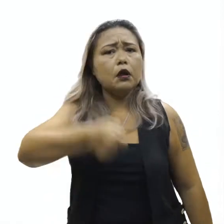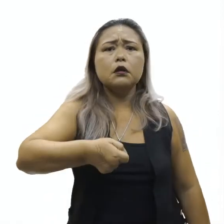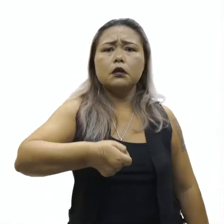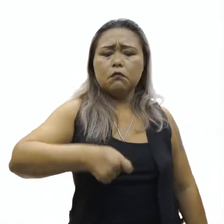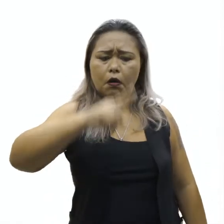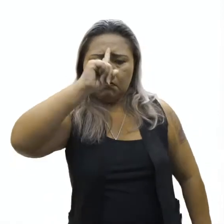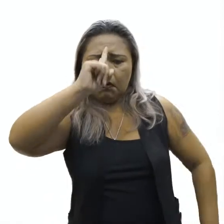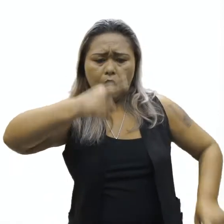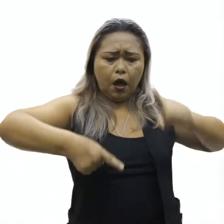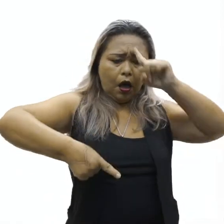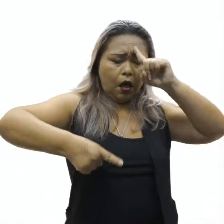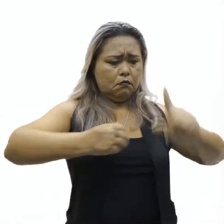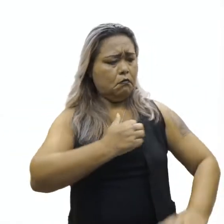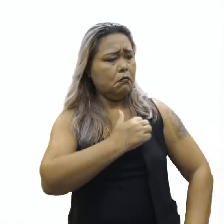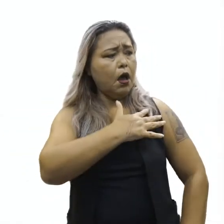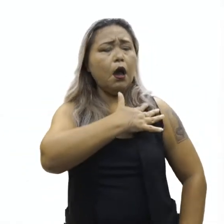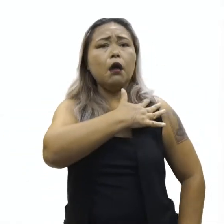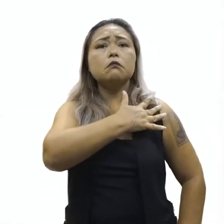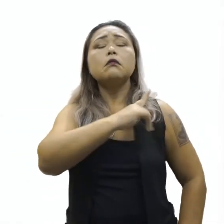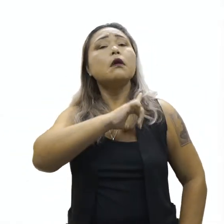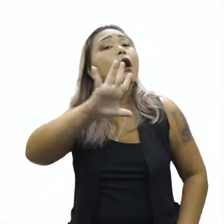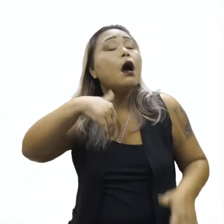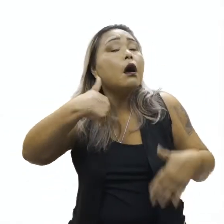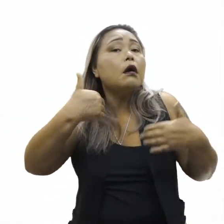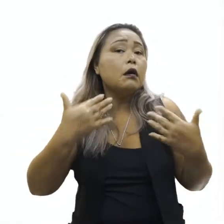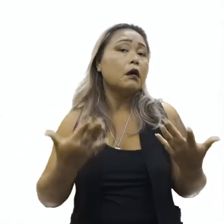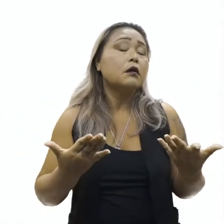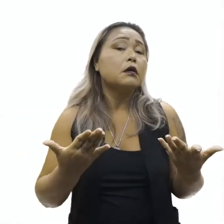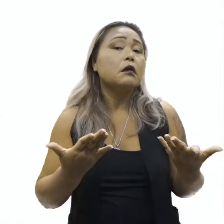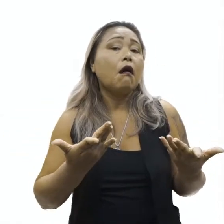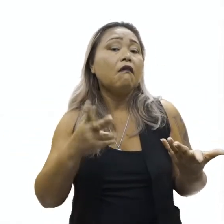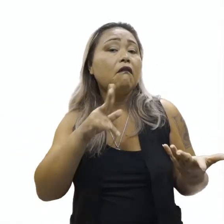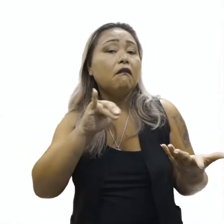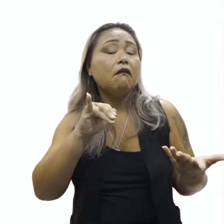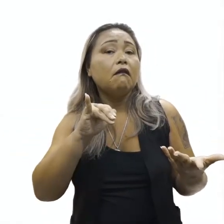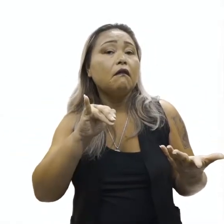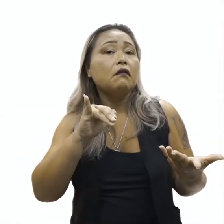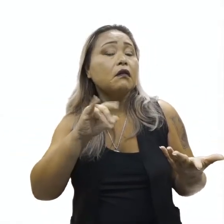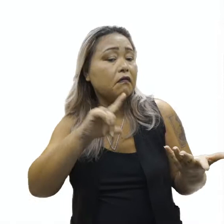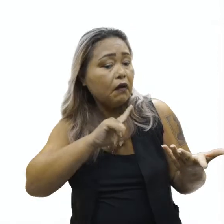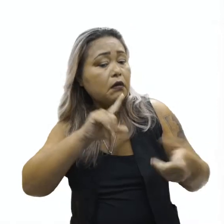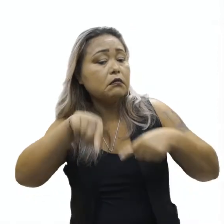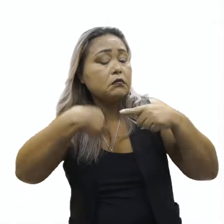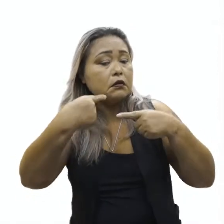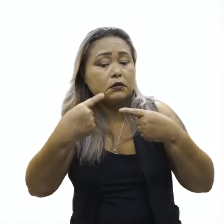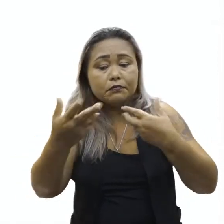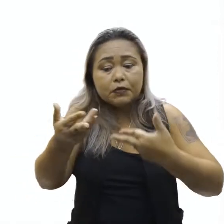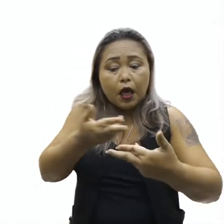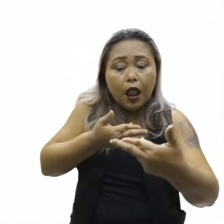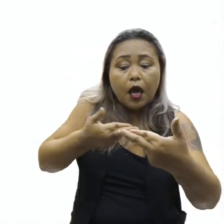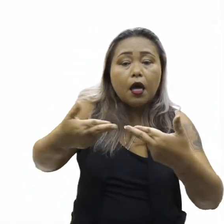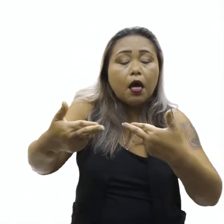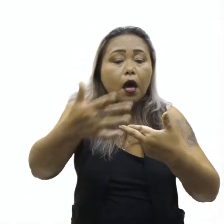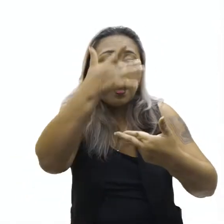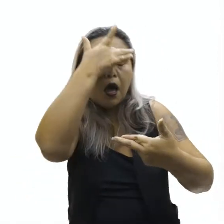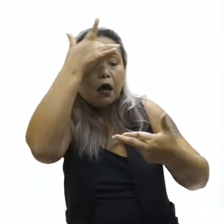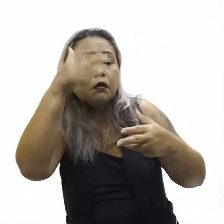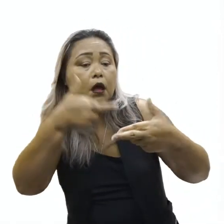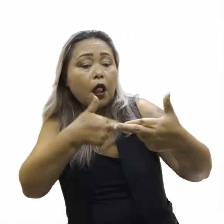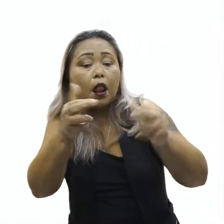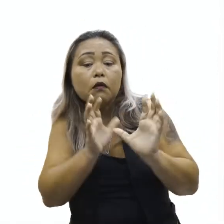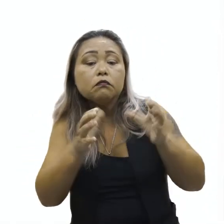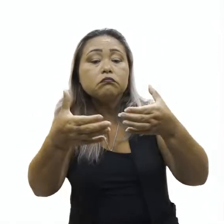a ditadura como algo que vá reger essas relações pessoais, essas relações coletivas das